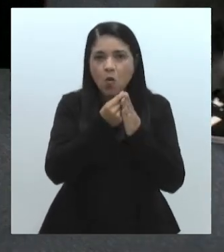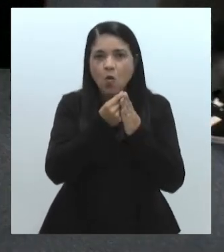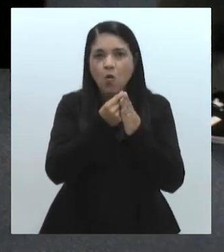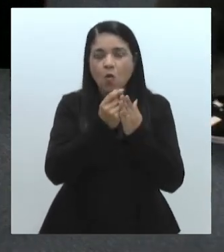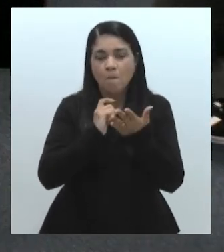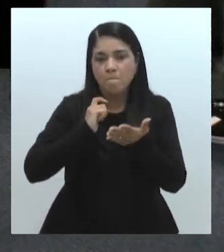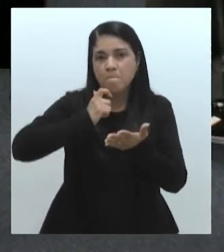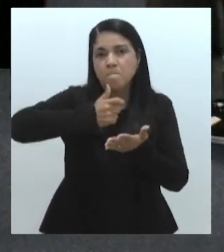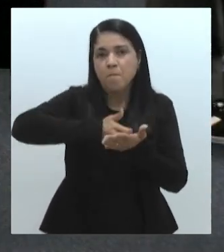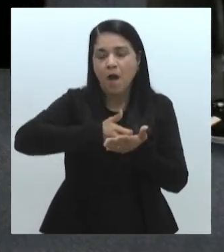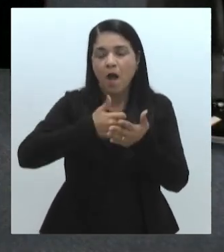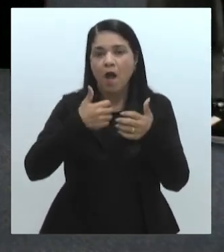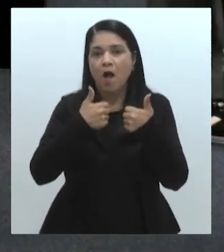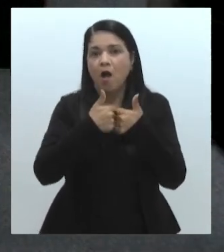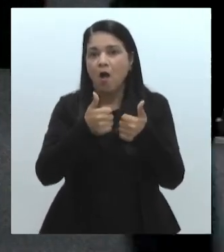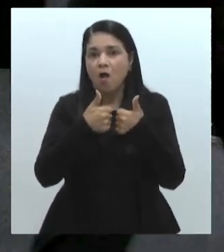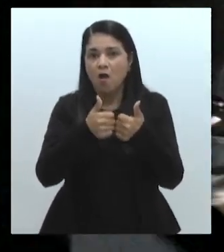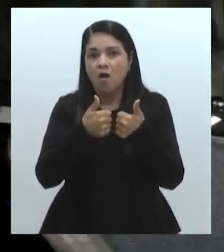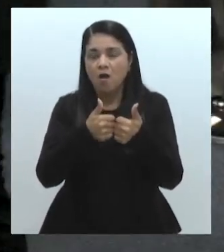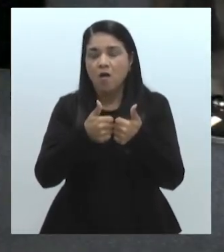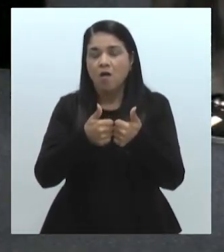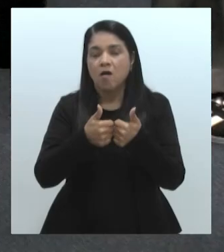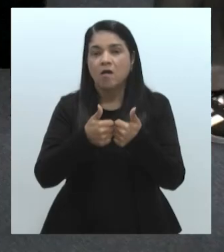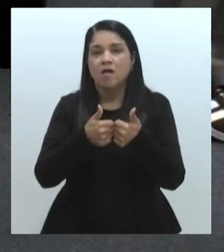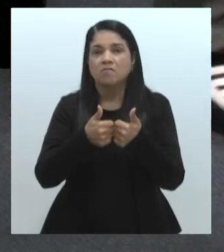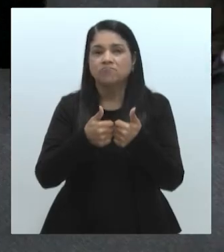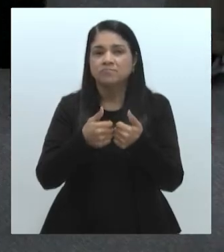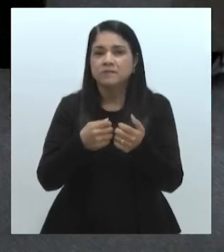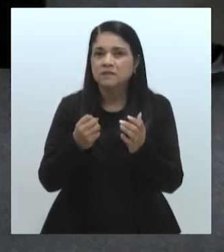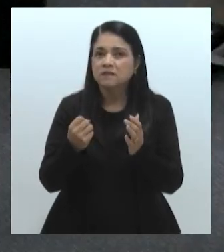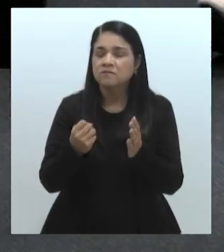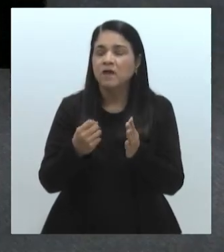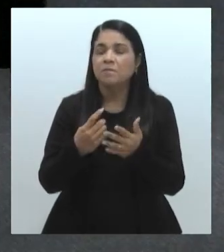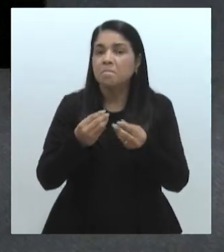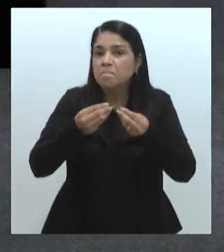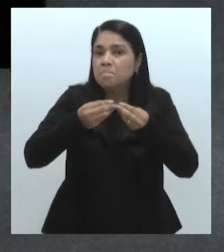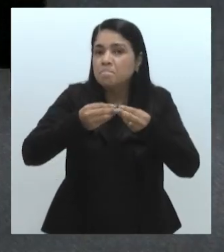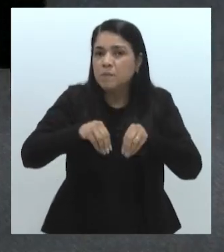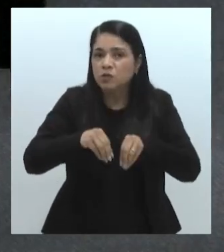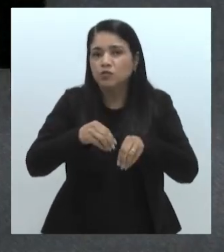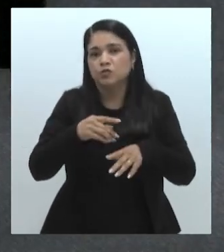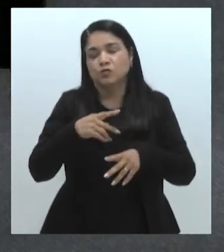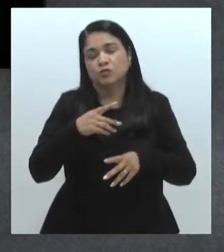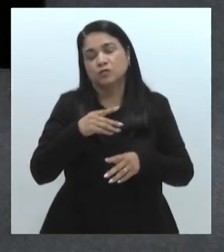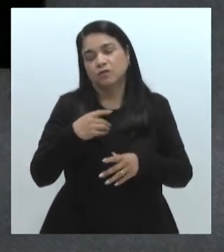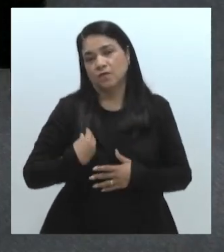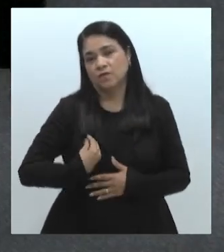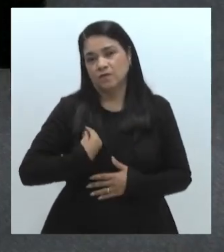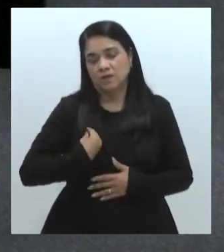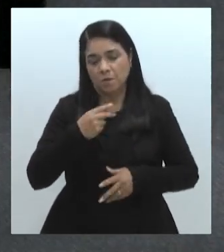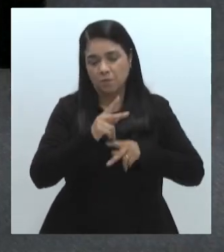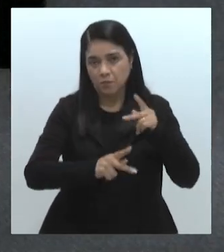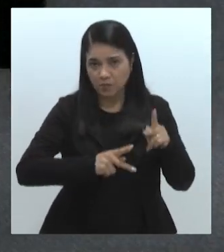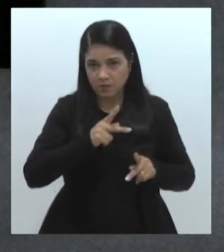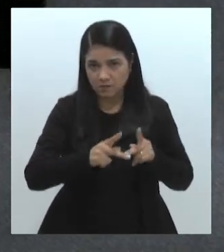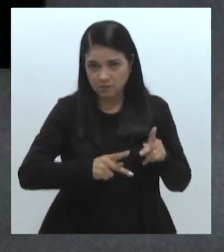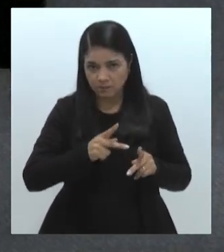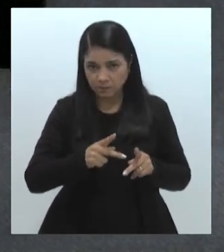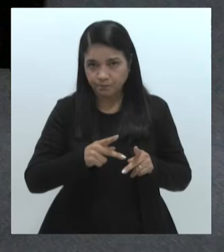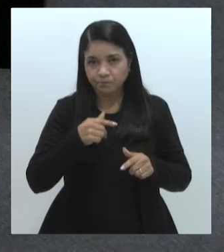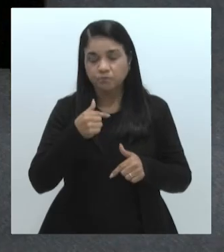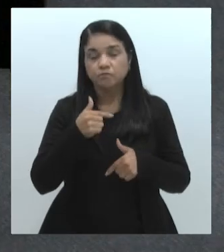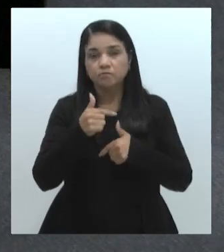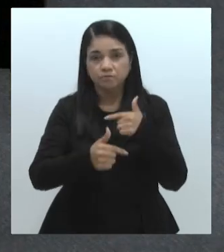medição dos impactos que isso vai causar na vida dos trabalhadores e das trabalhadoras do estado do Rio de Janeiro. Por isso, a nossa